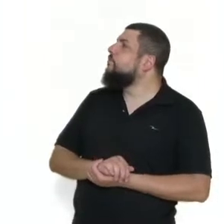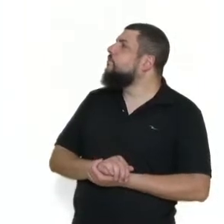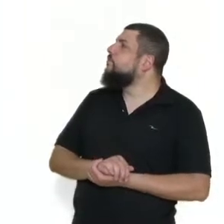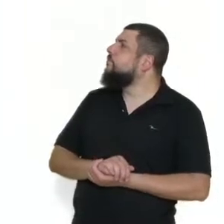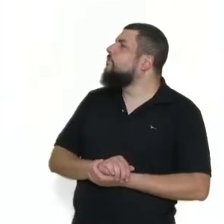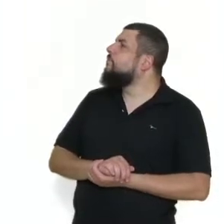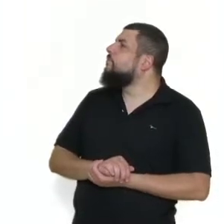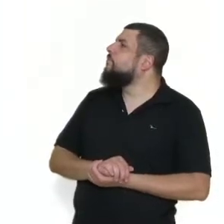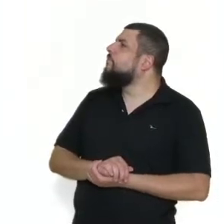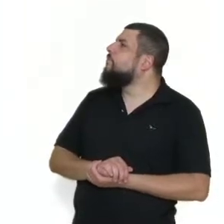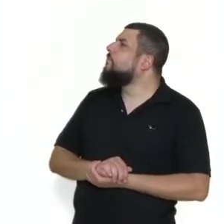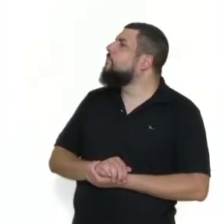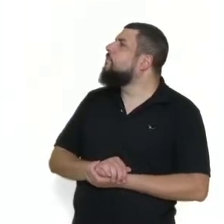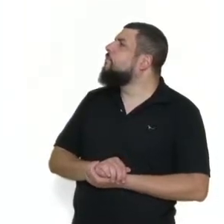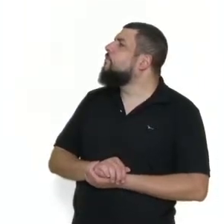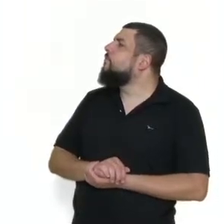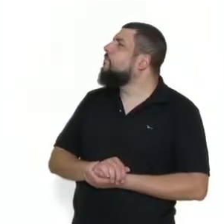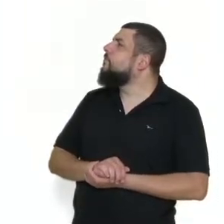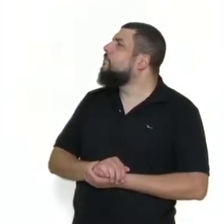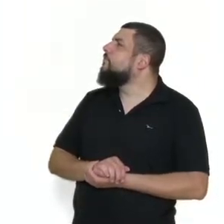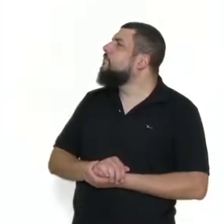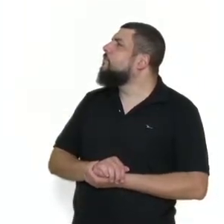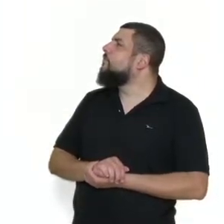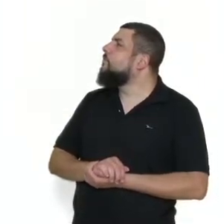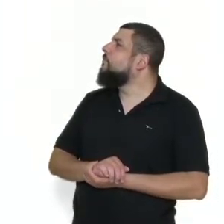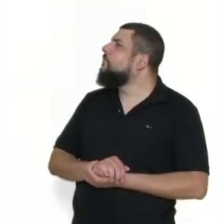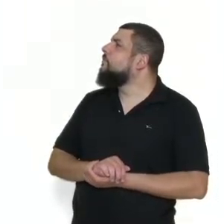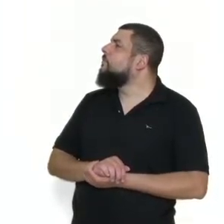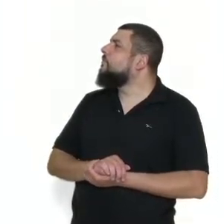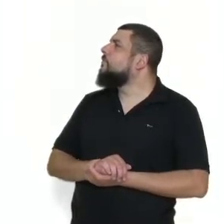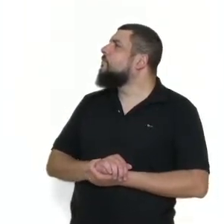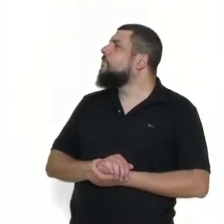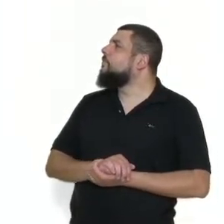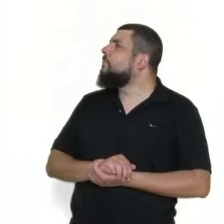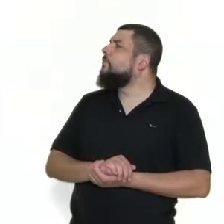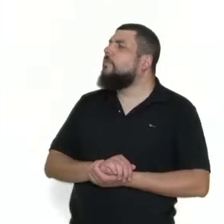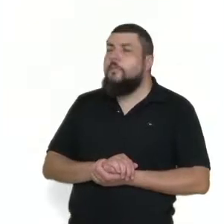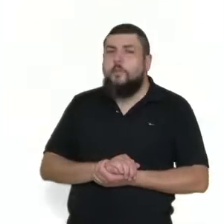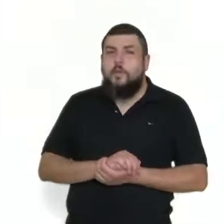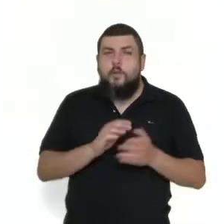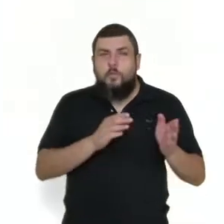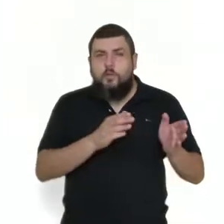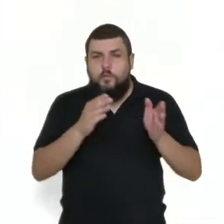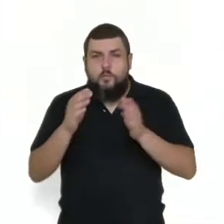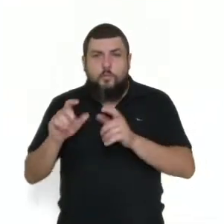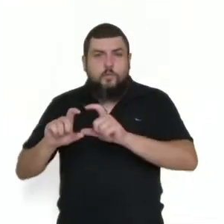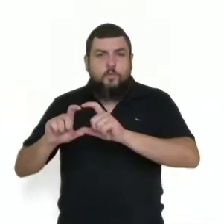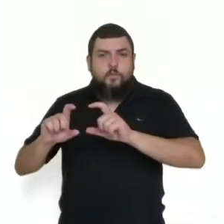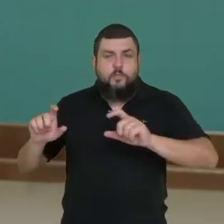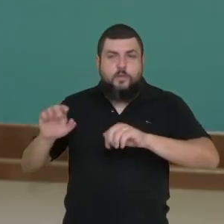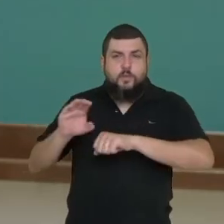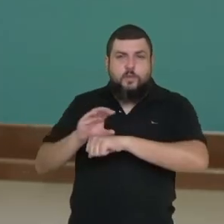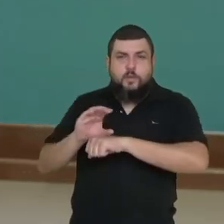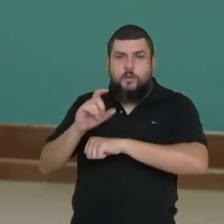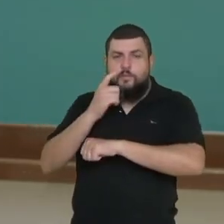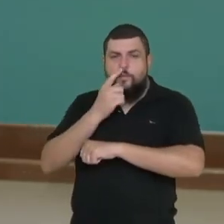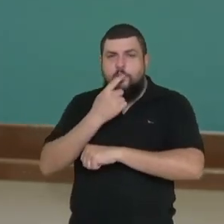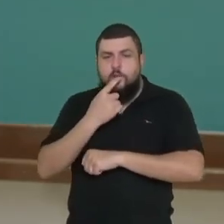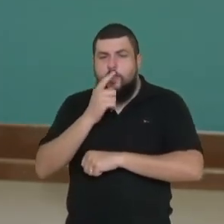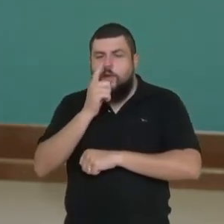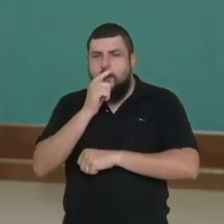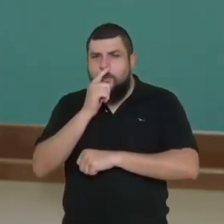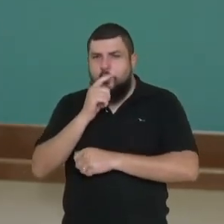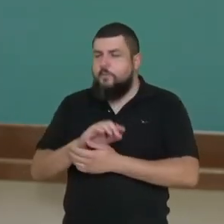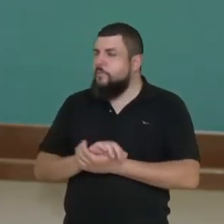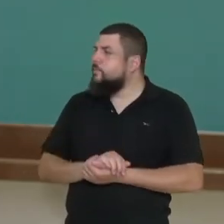campos, desertos, chaparral, savanas. E nos aquáticos nós temos os rios, oceanos, lagos, né, que vão